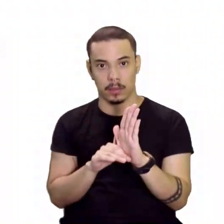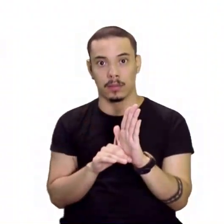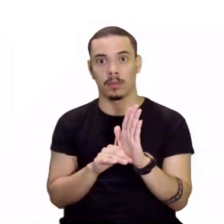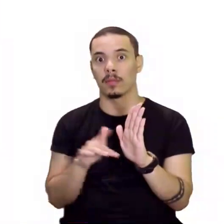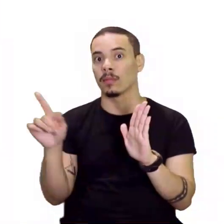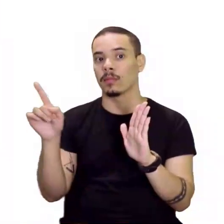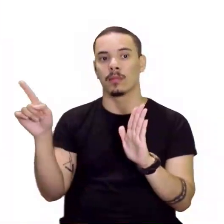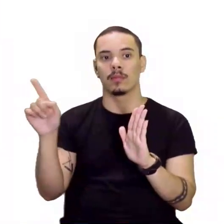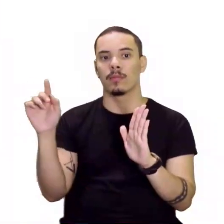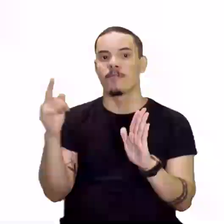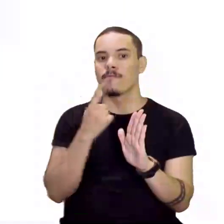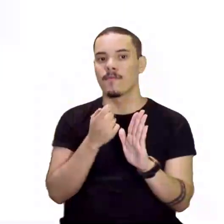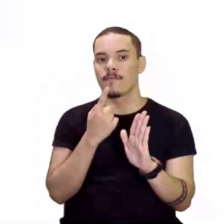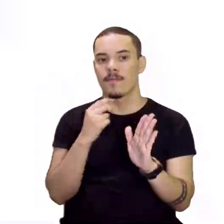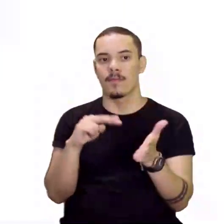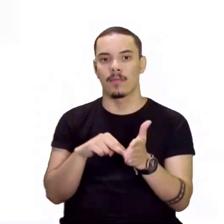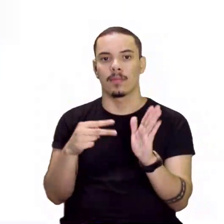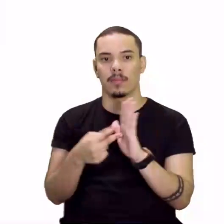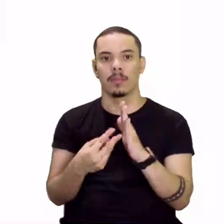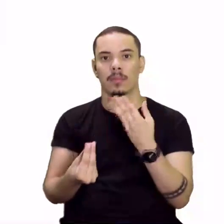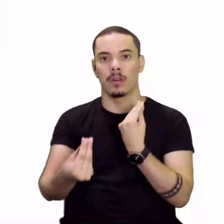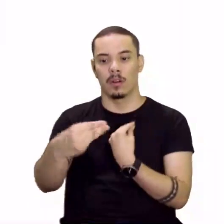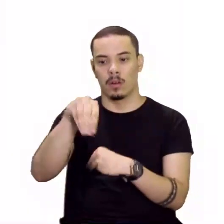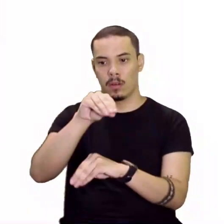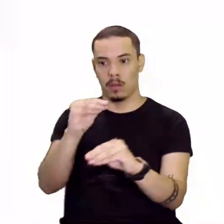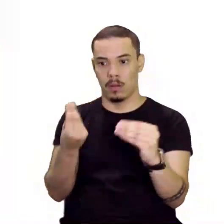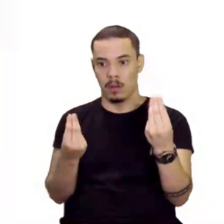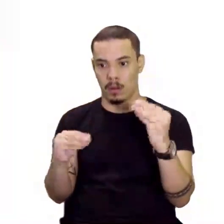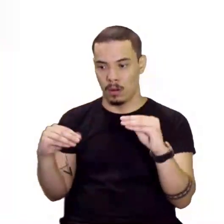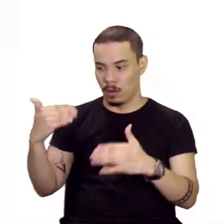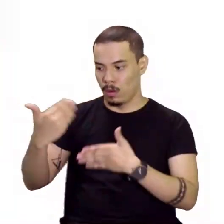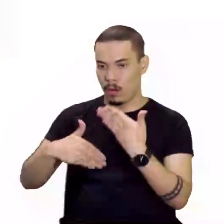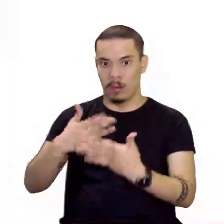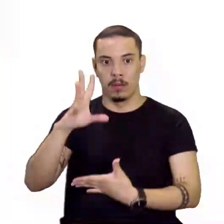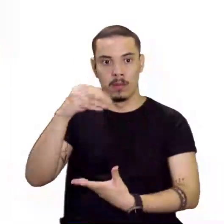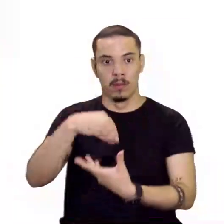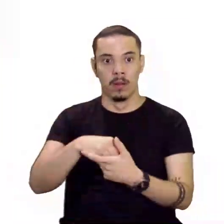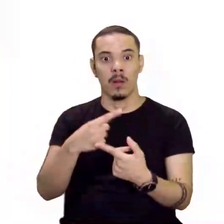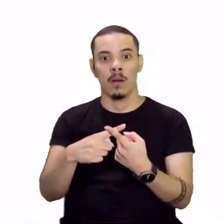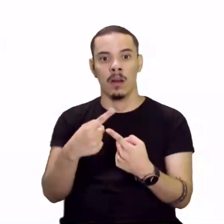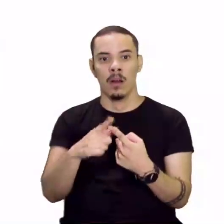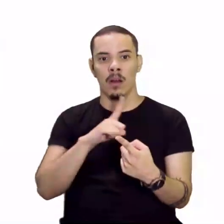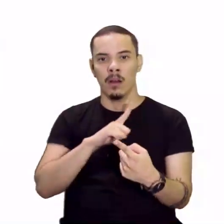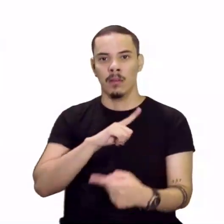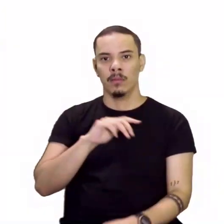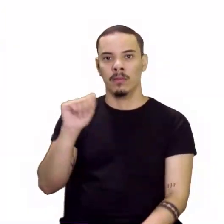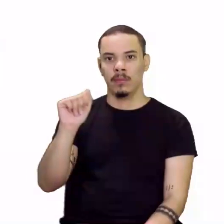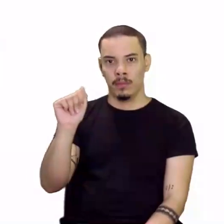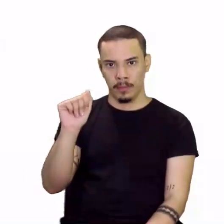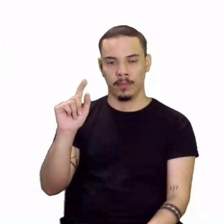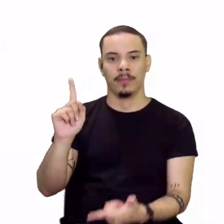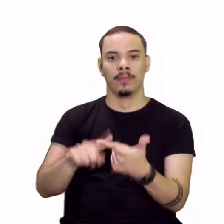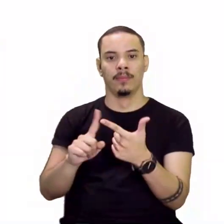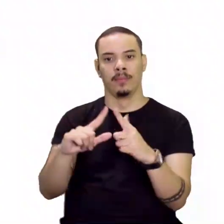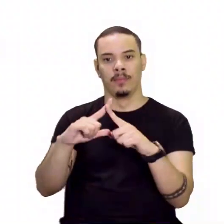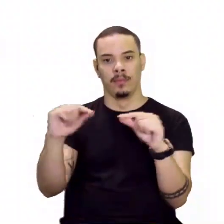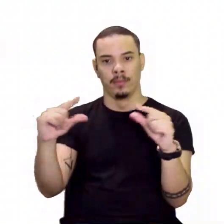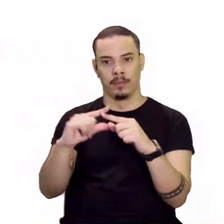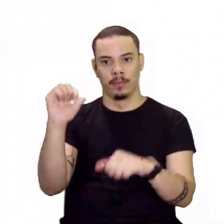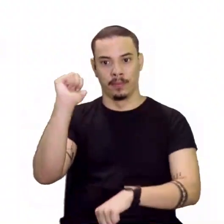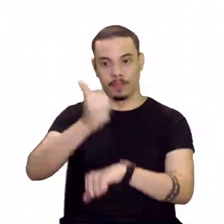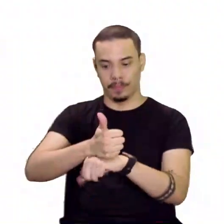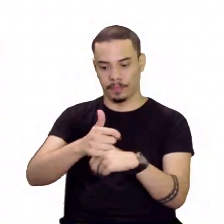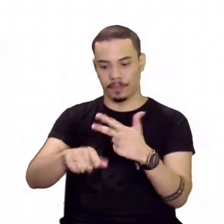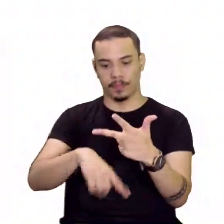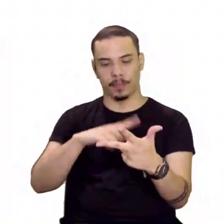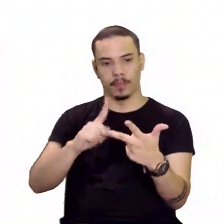Orogênese é dobramento. O Atlântico, que é próximo ao litoral, Brasília, que é o centro do Brasil,